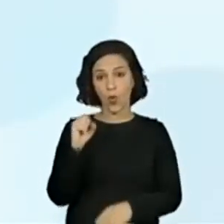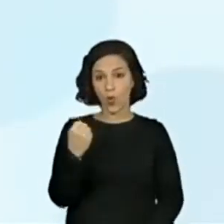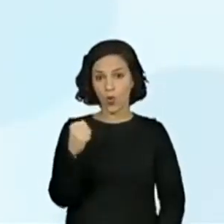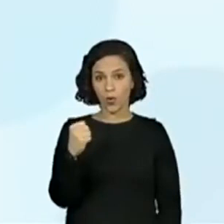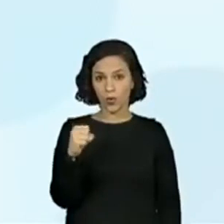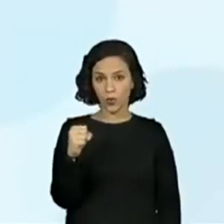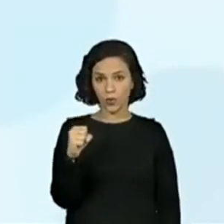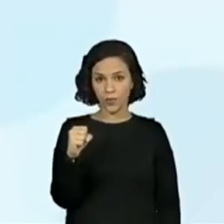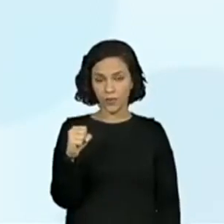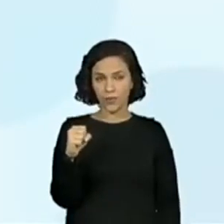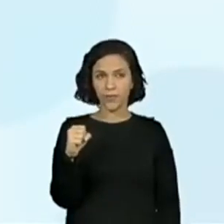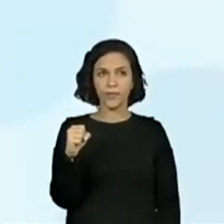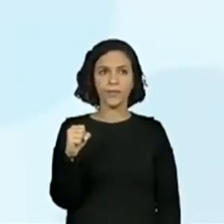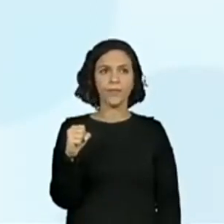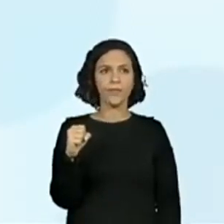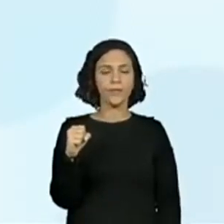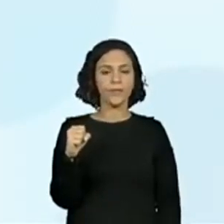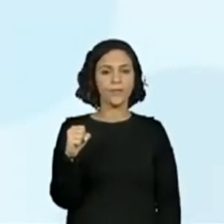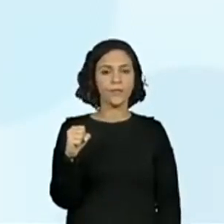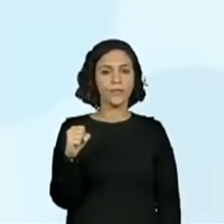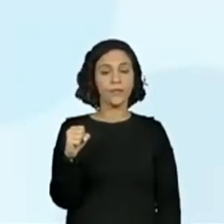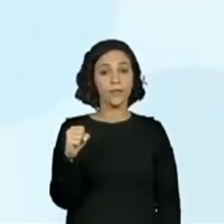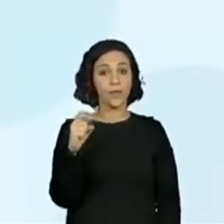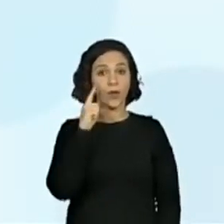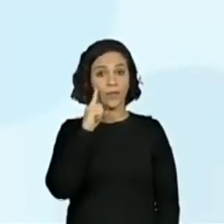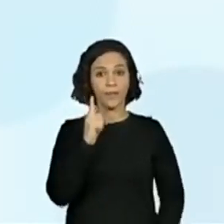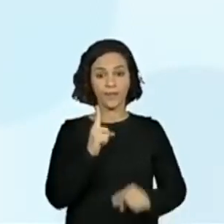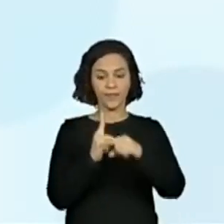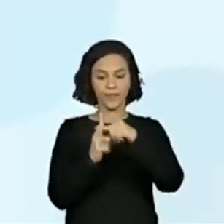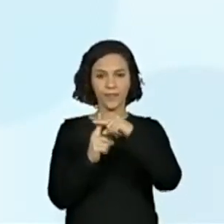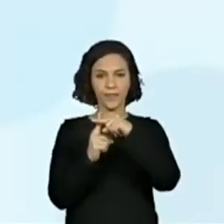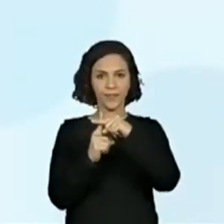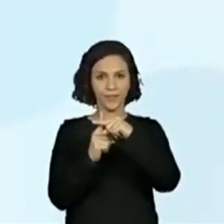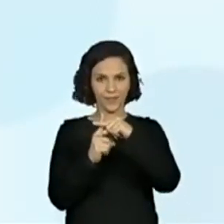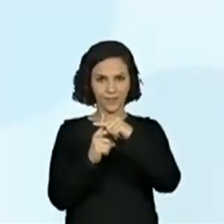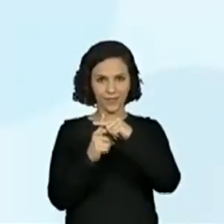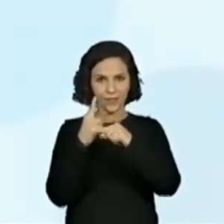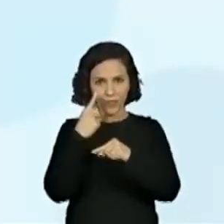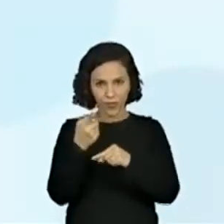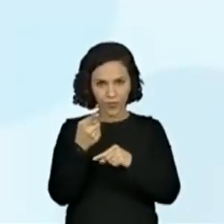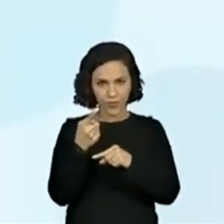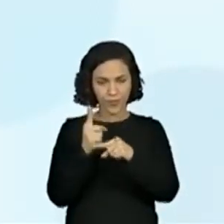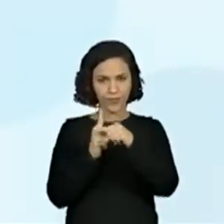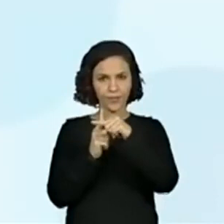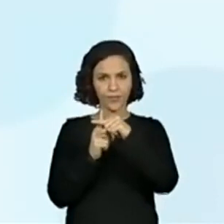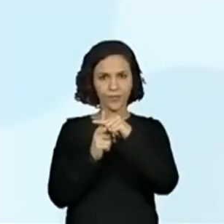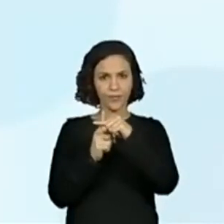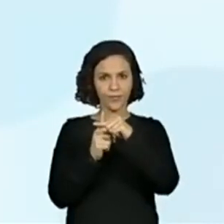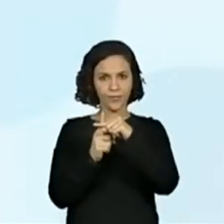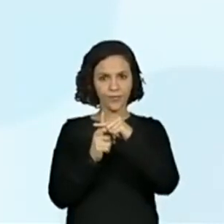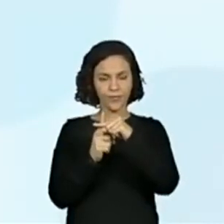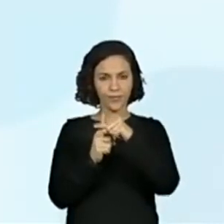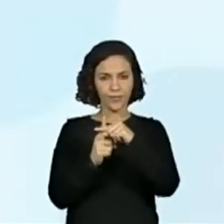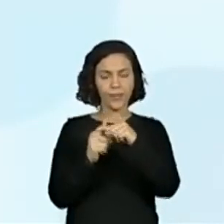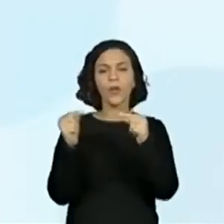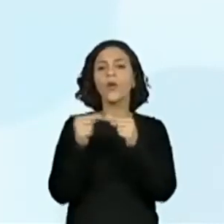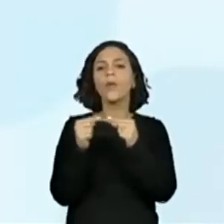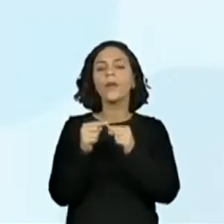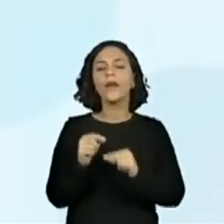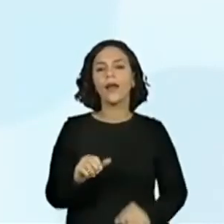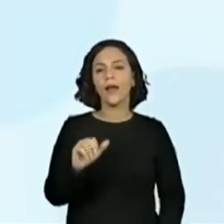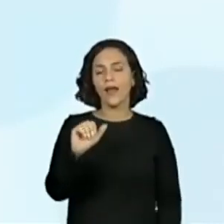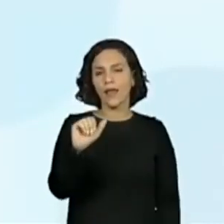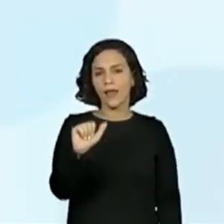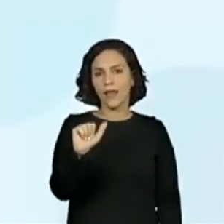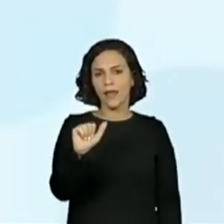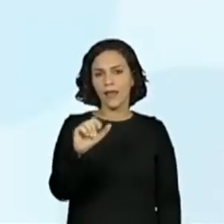8. Sim. E nós temos um sinalzinho aí. Vocês recordam dele? Esse é o sinal da